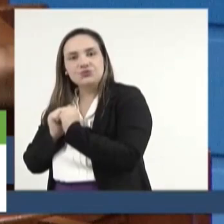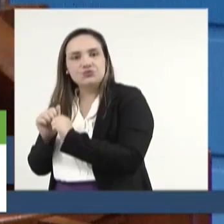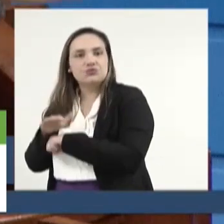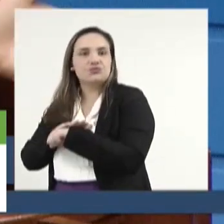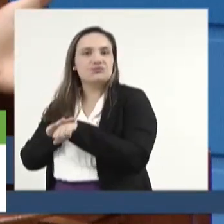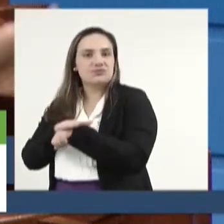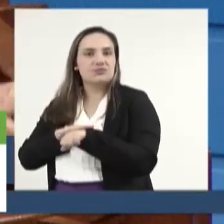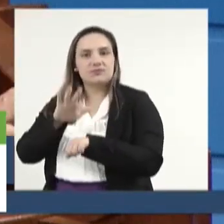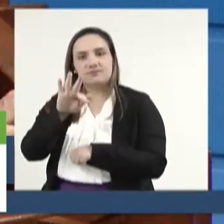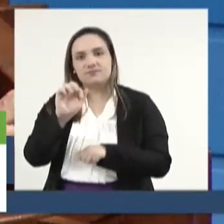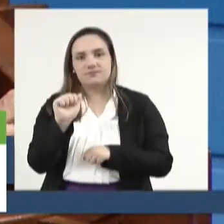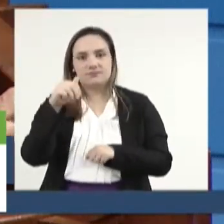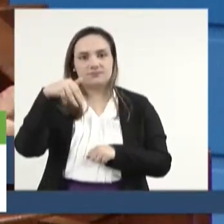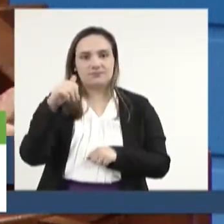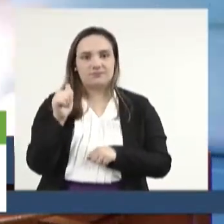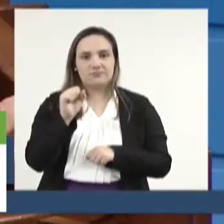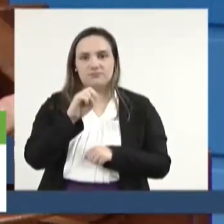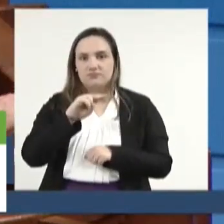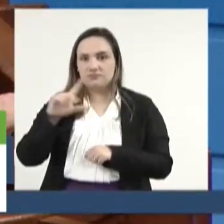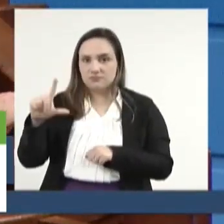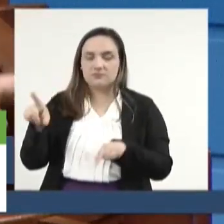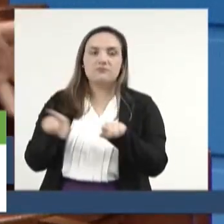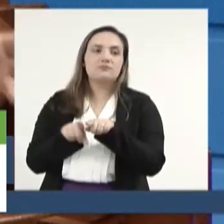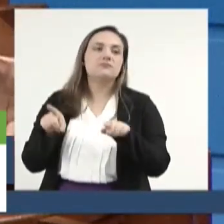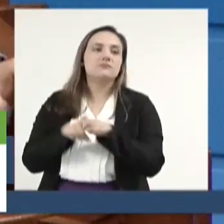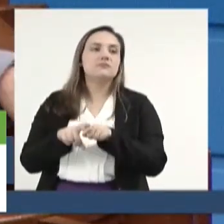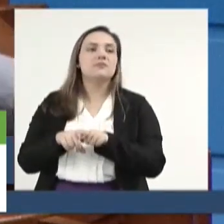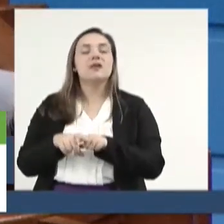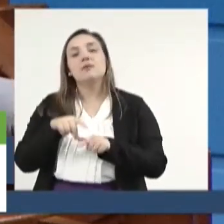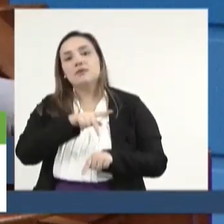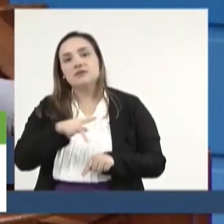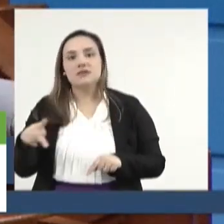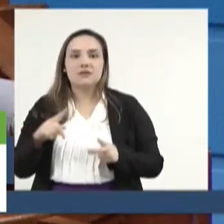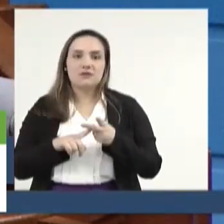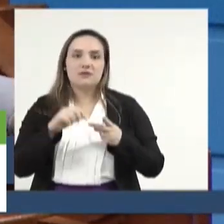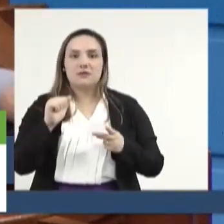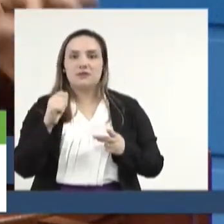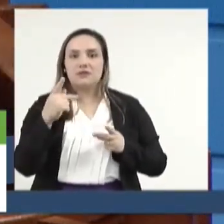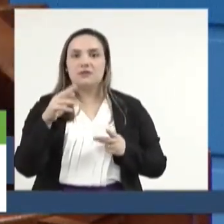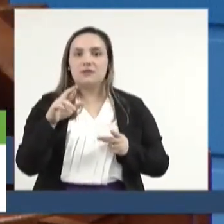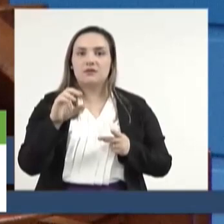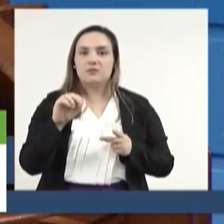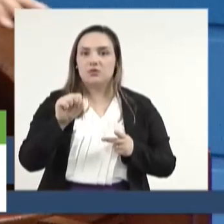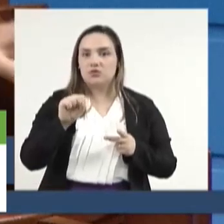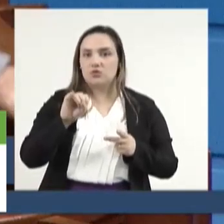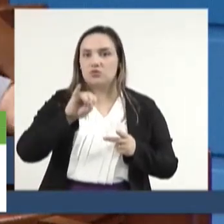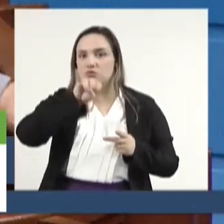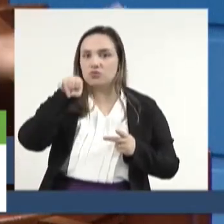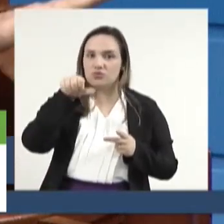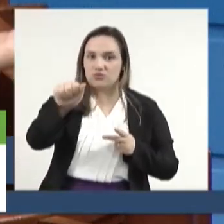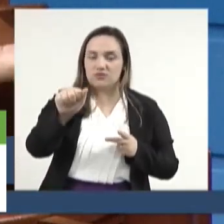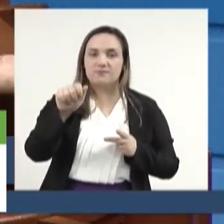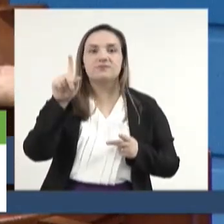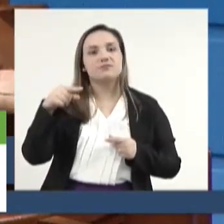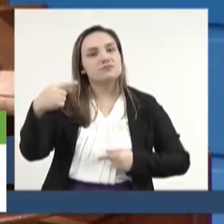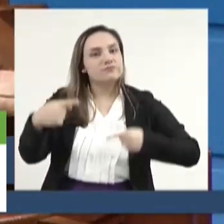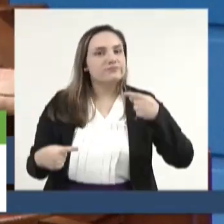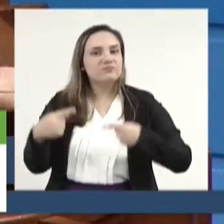na FamaSul, com o presidente da FamaSul, com o presidente da AproSoja e toda a diretoria, discutindo